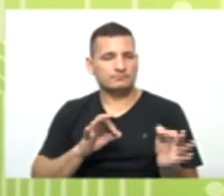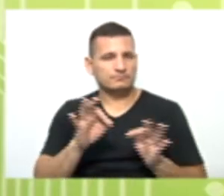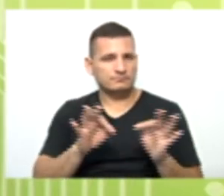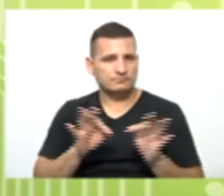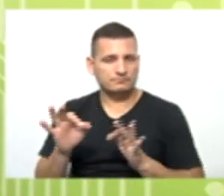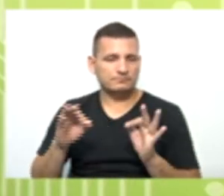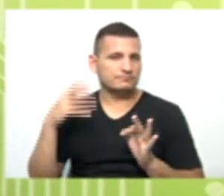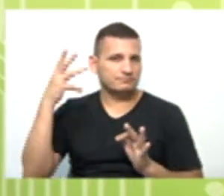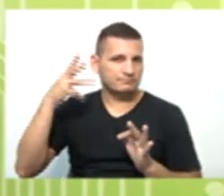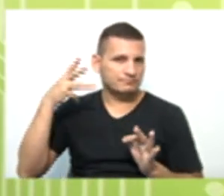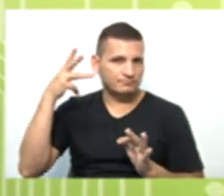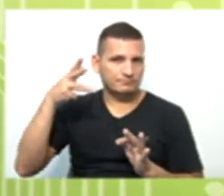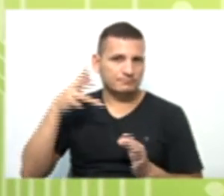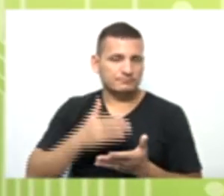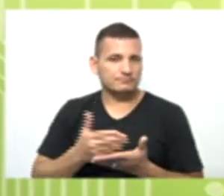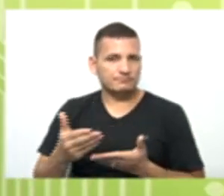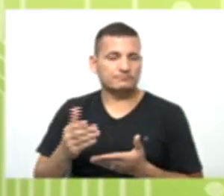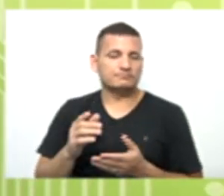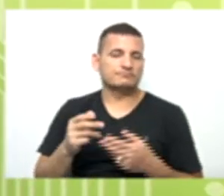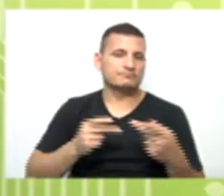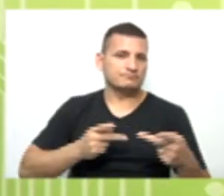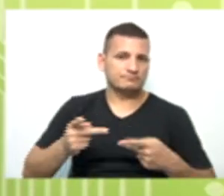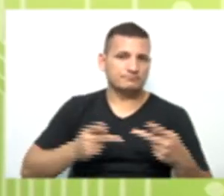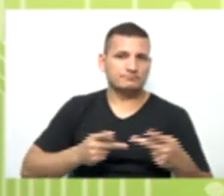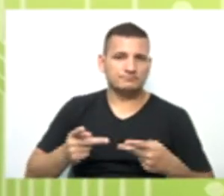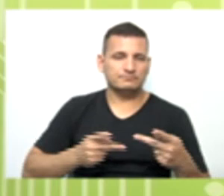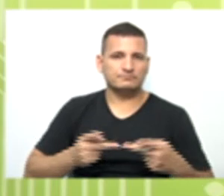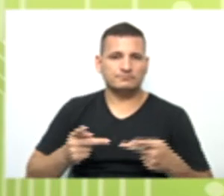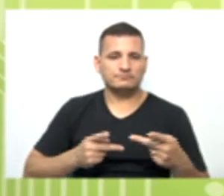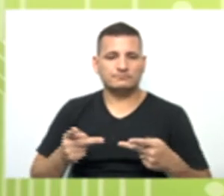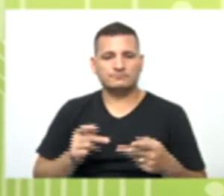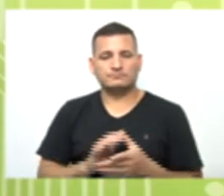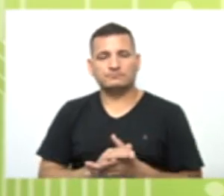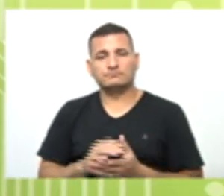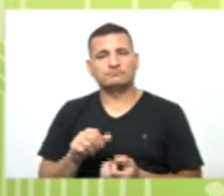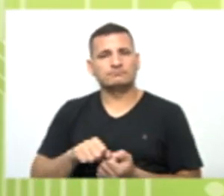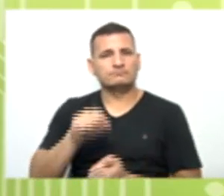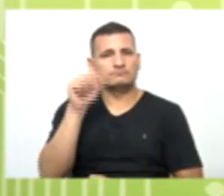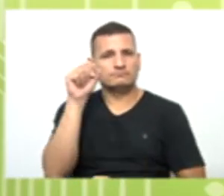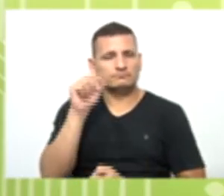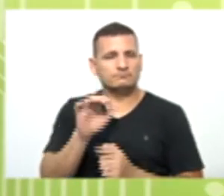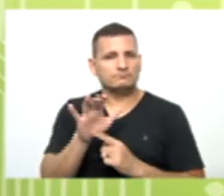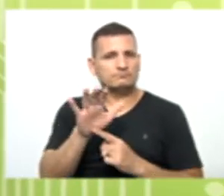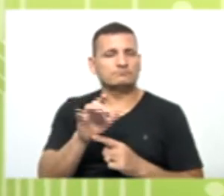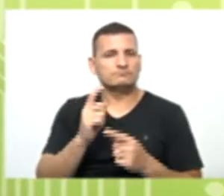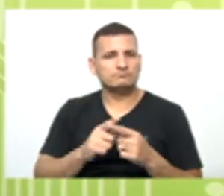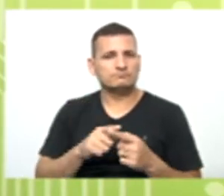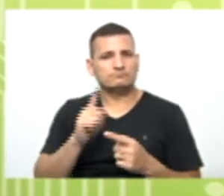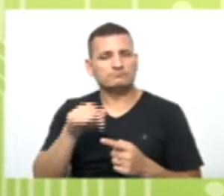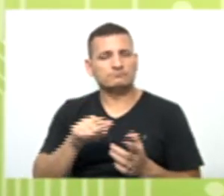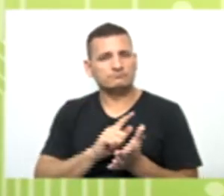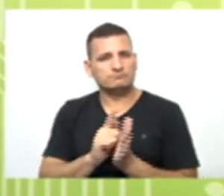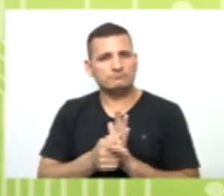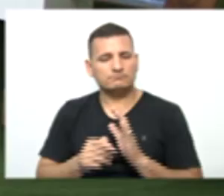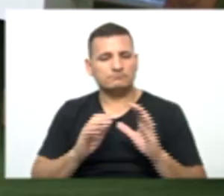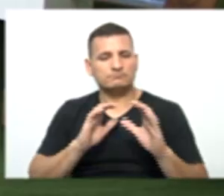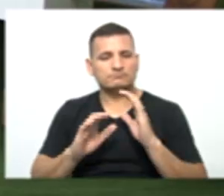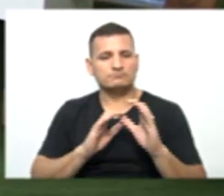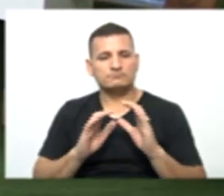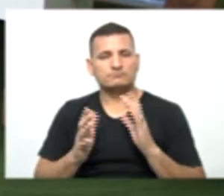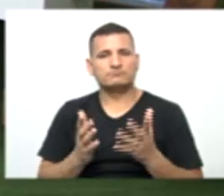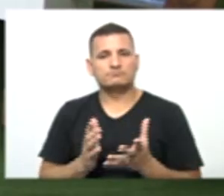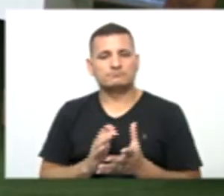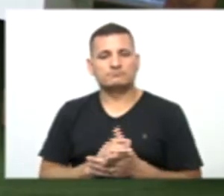de palestras e o projeto, nós trouxemos o banner porque é um gênero de comunicação, né, professora, que a gente